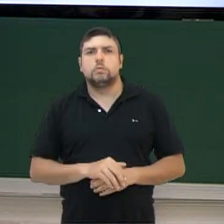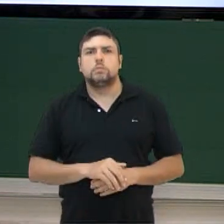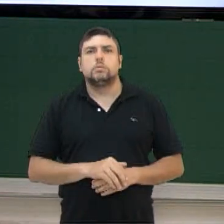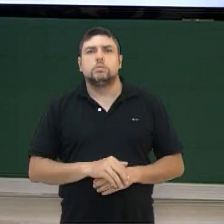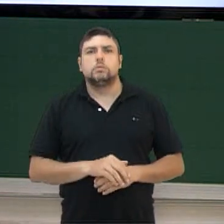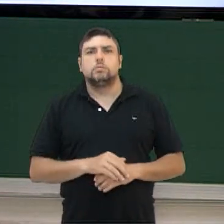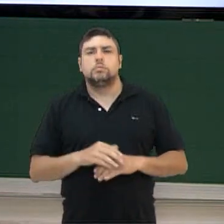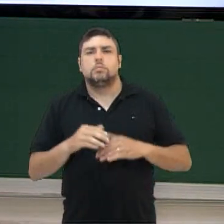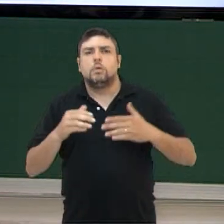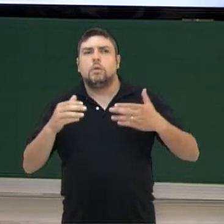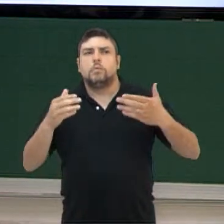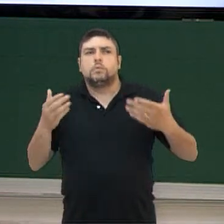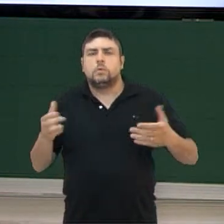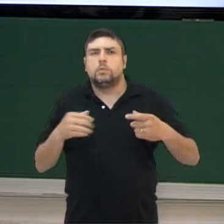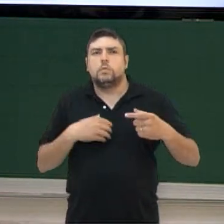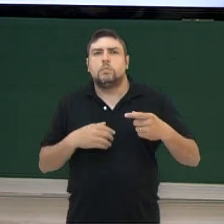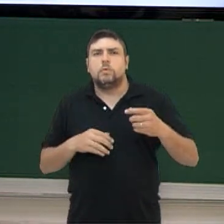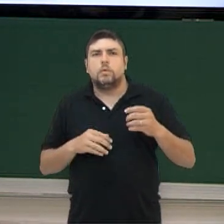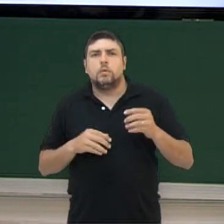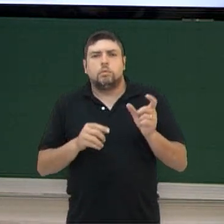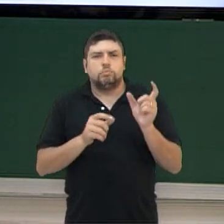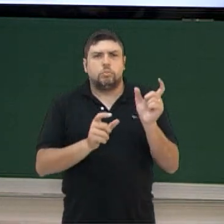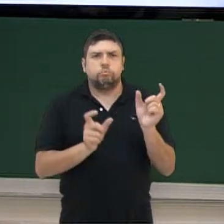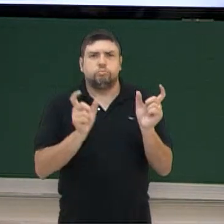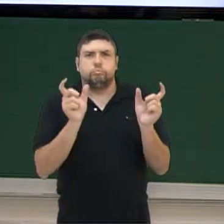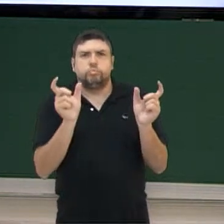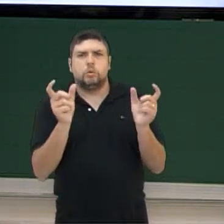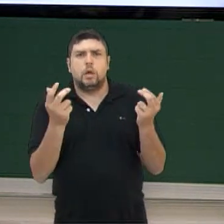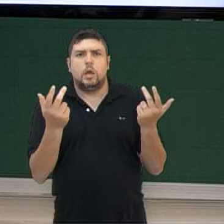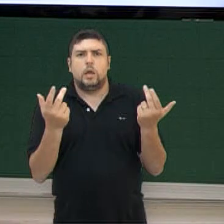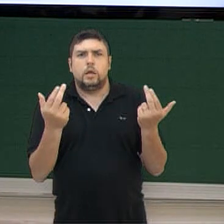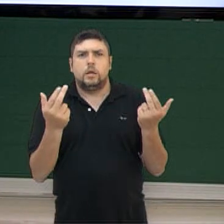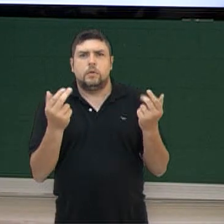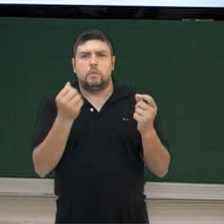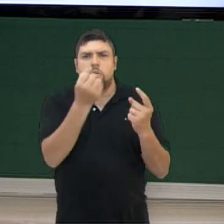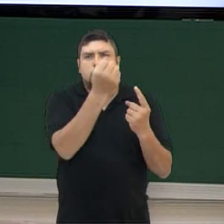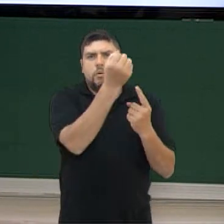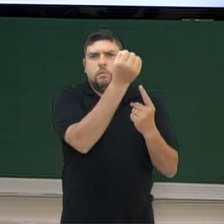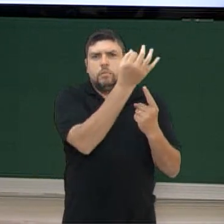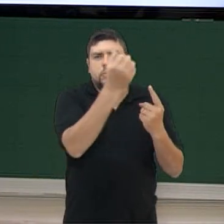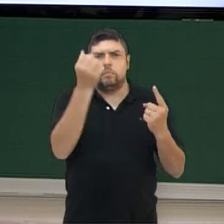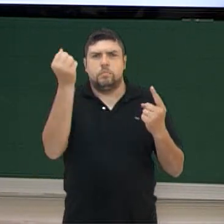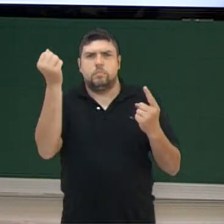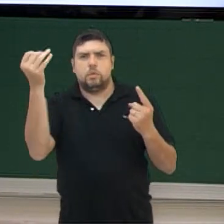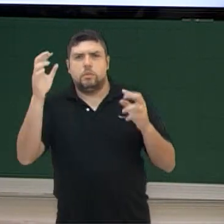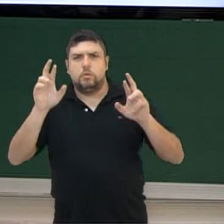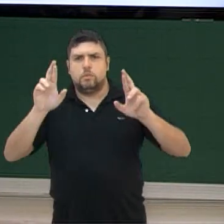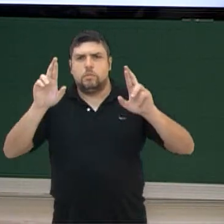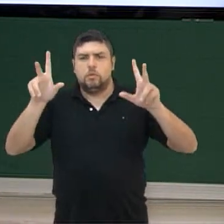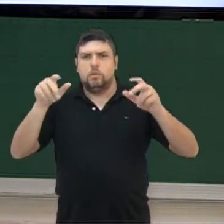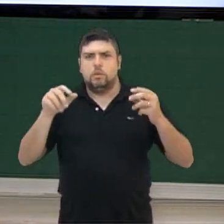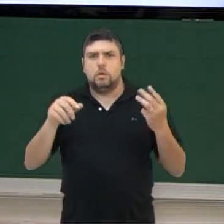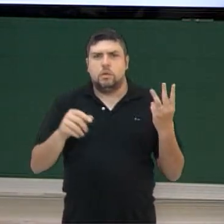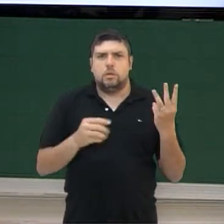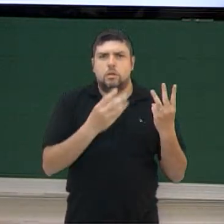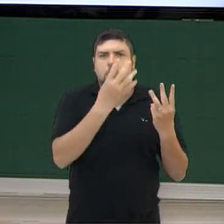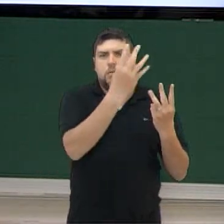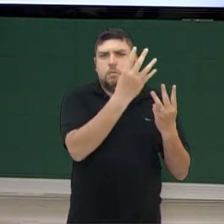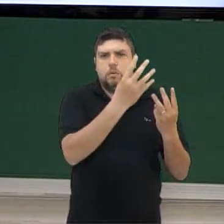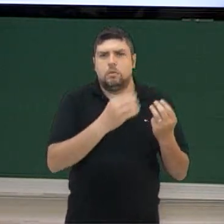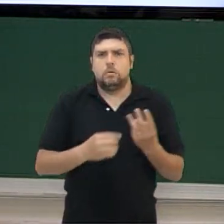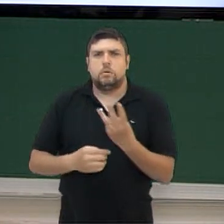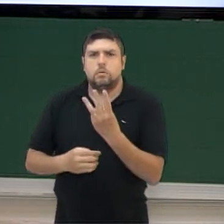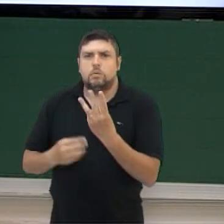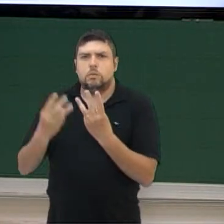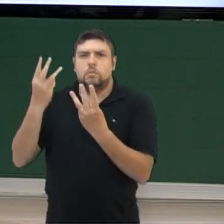Mesma base, multiplicação de potências de mesma base. 3 elevado a 4 vezes 3 elevado a 3. Aí eu venho aqui